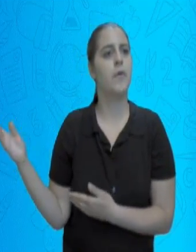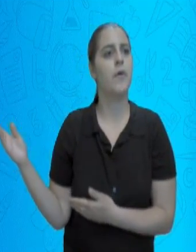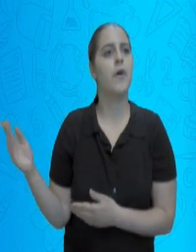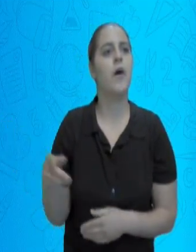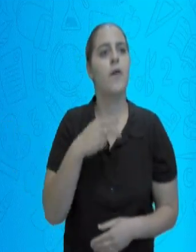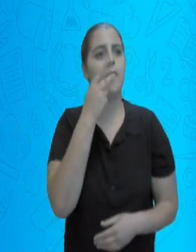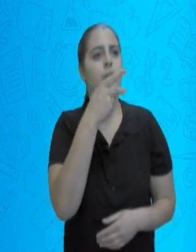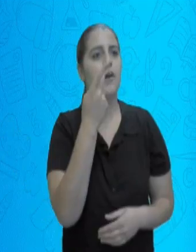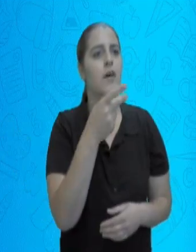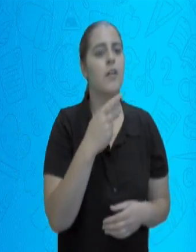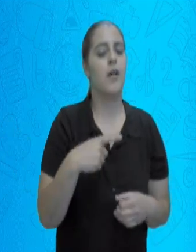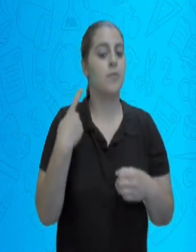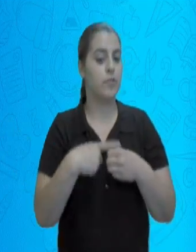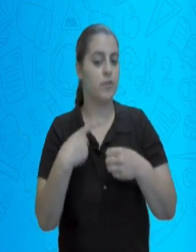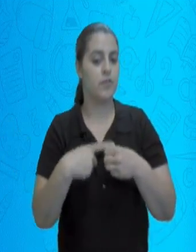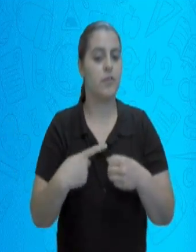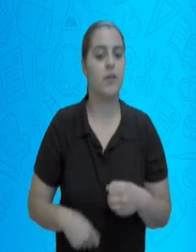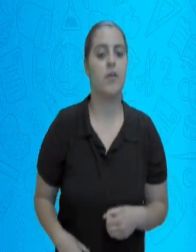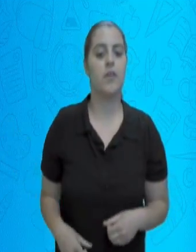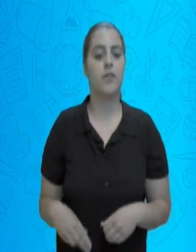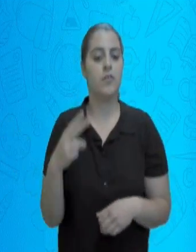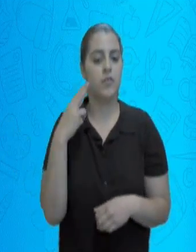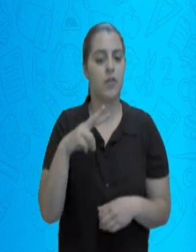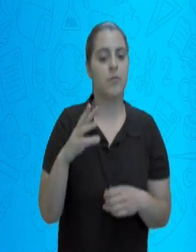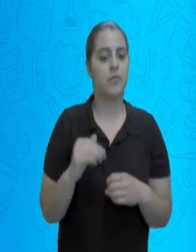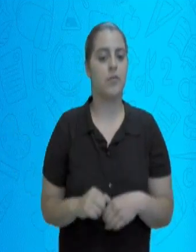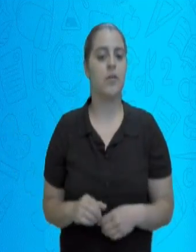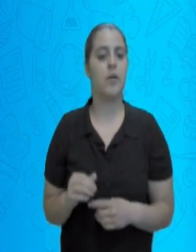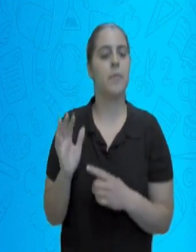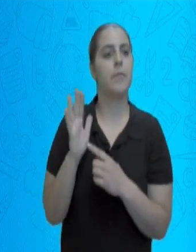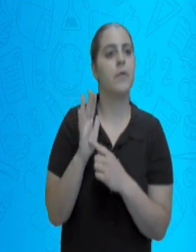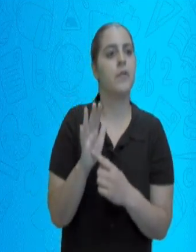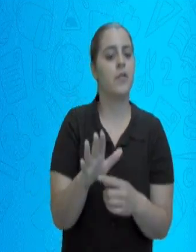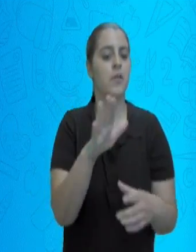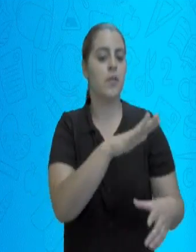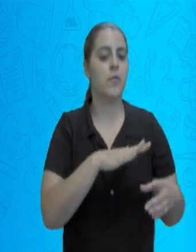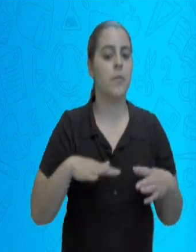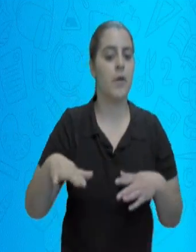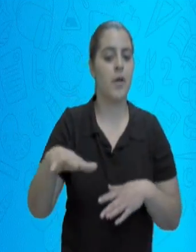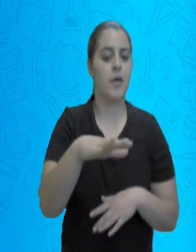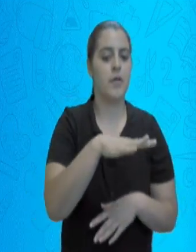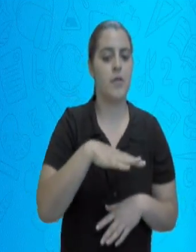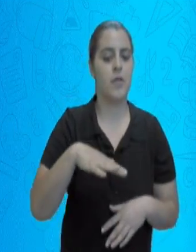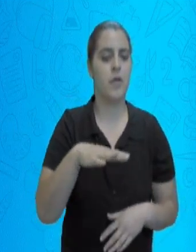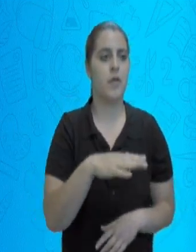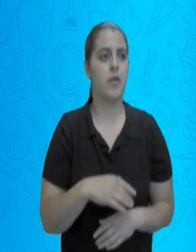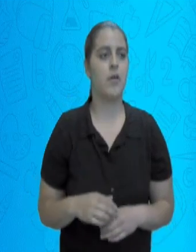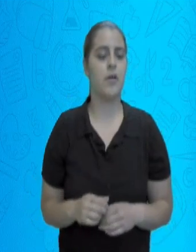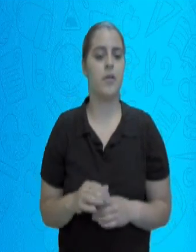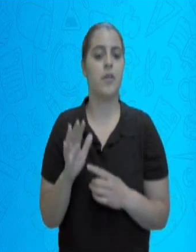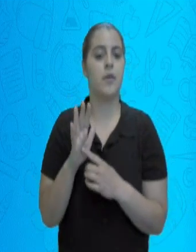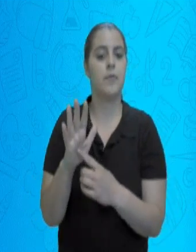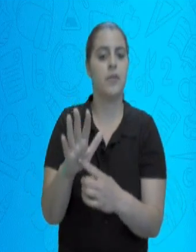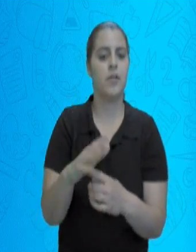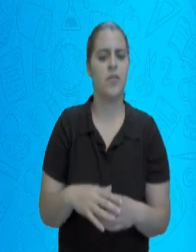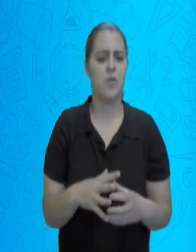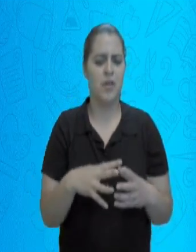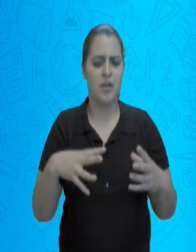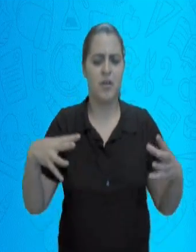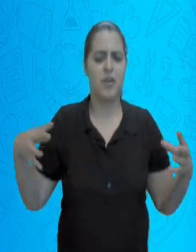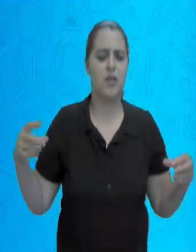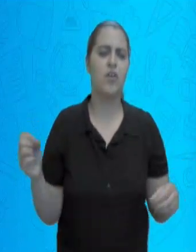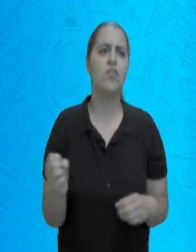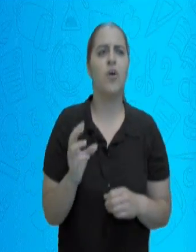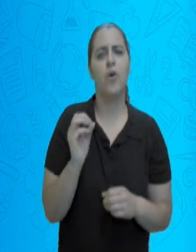ao falarmos de cidade, estamos nos referindo a uma área que apresenta uma grande